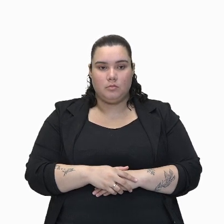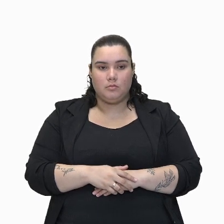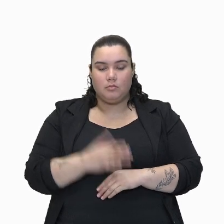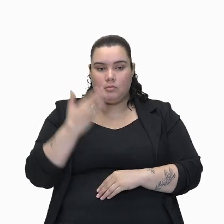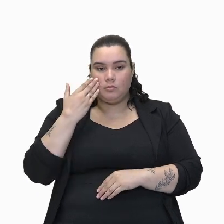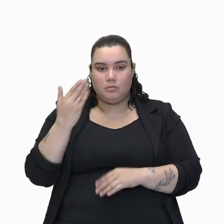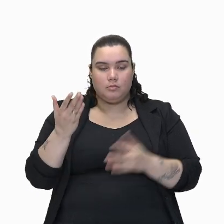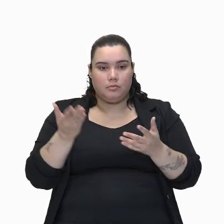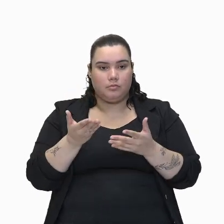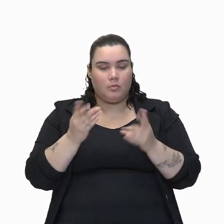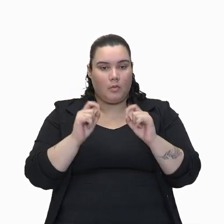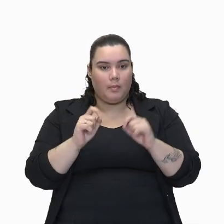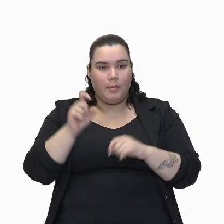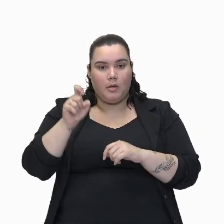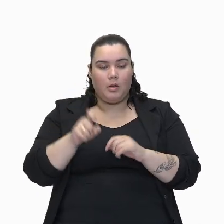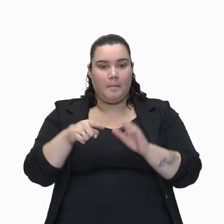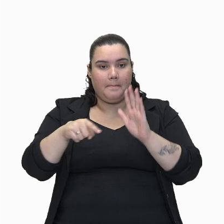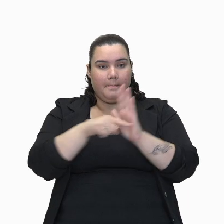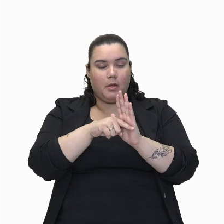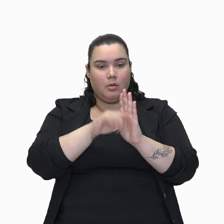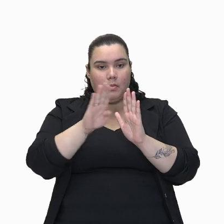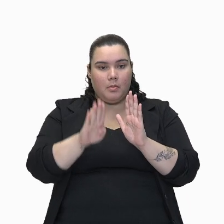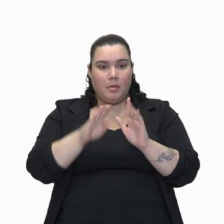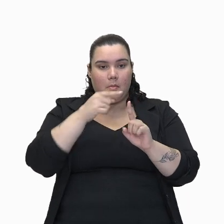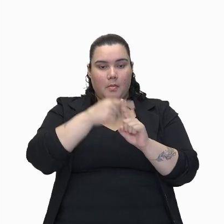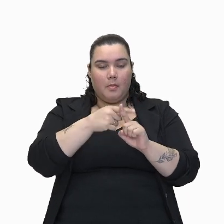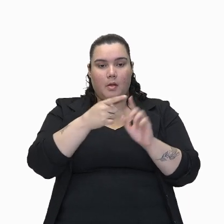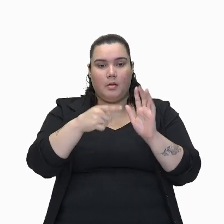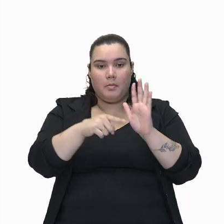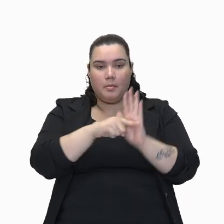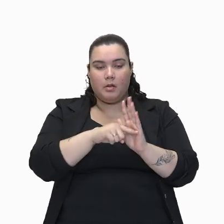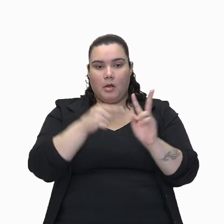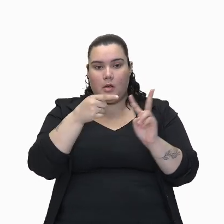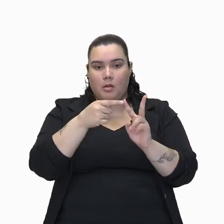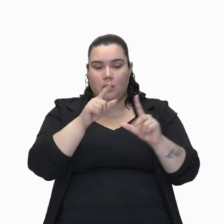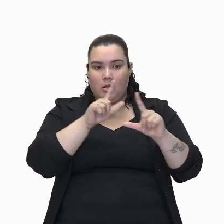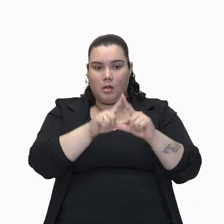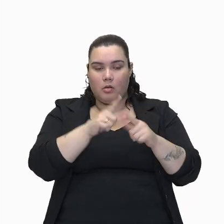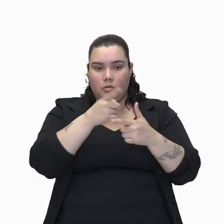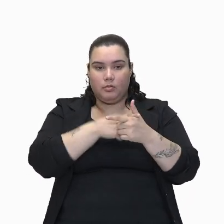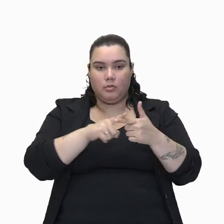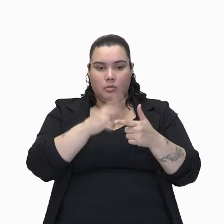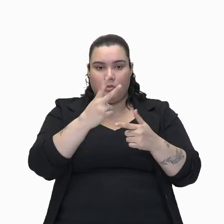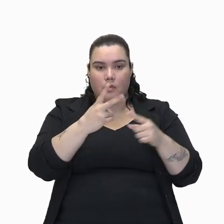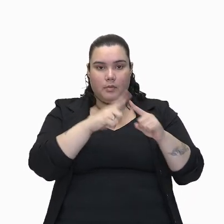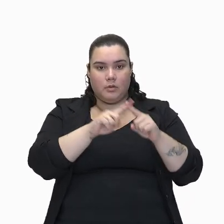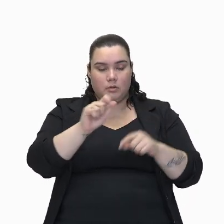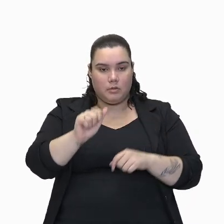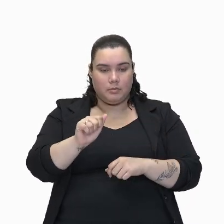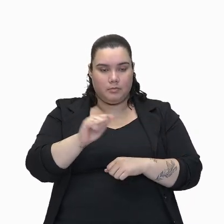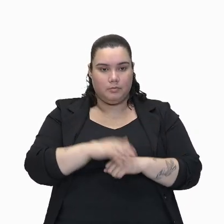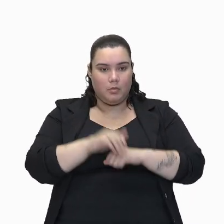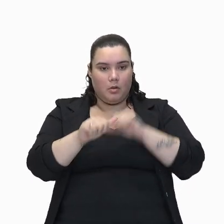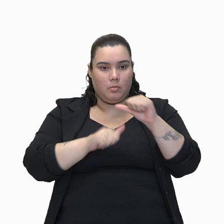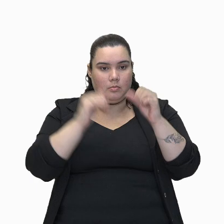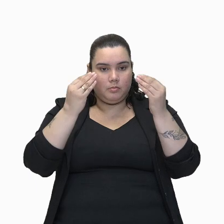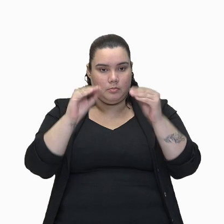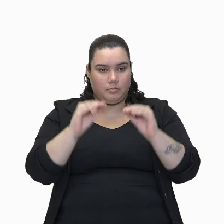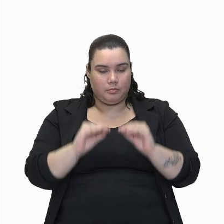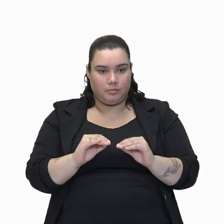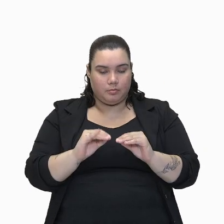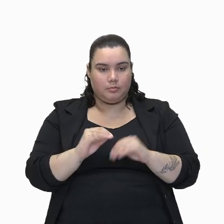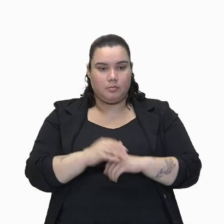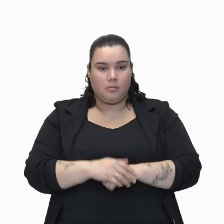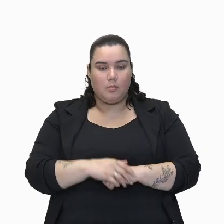Então, o x vai ser menos b mais ou menos raiz de delta sobre 2a. Substituindo os valores,